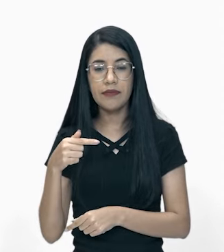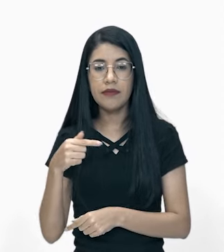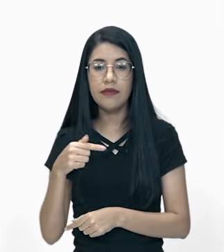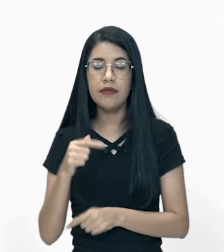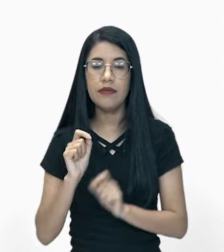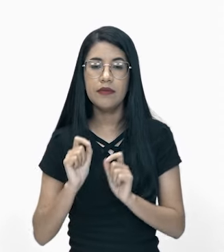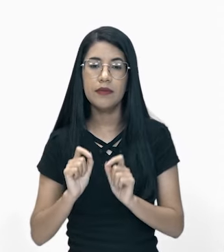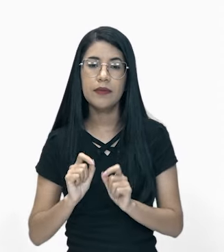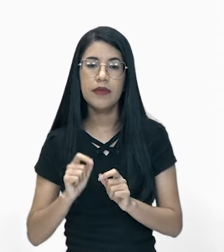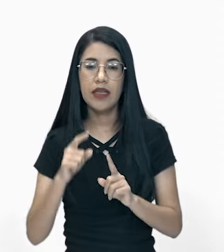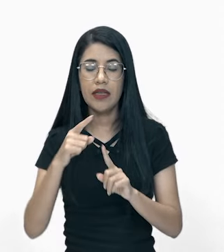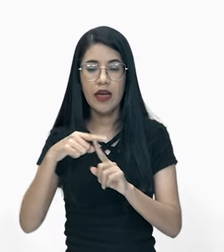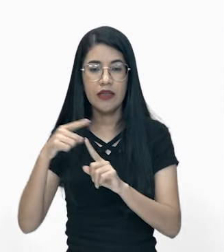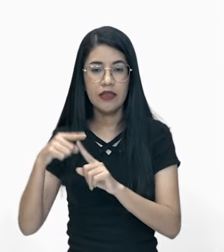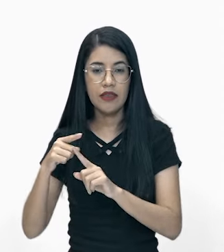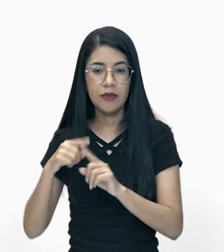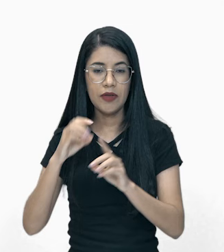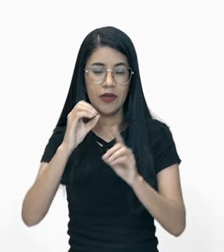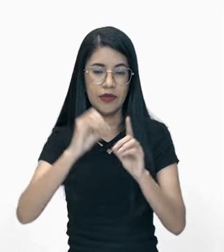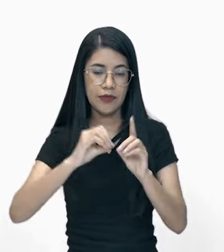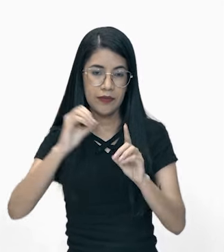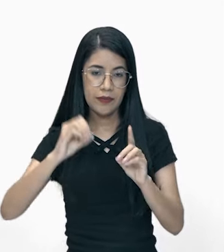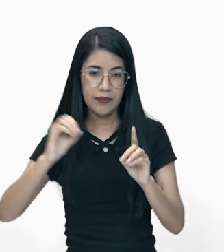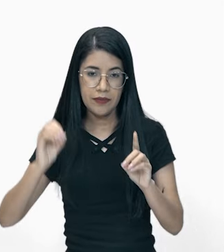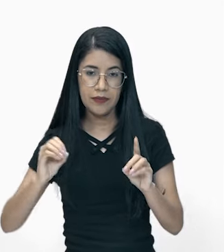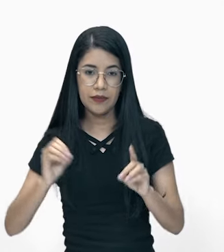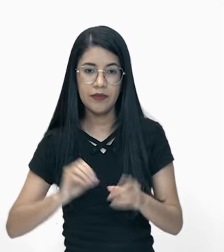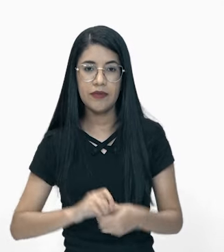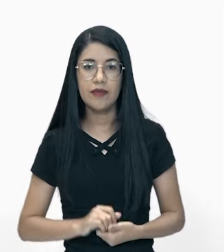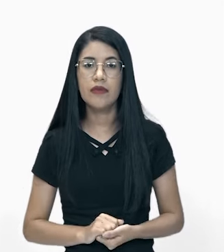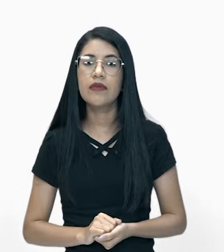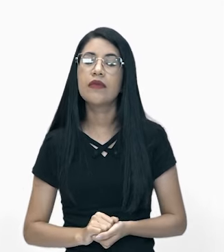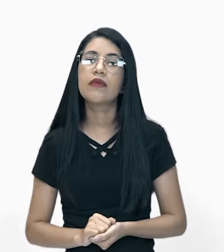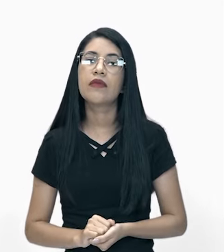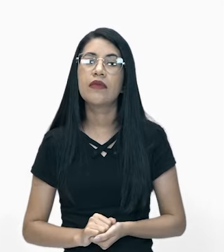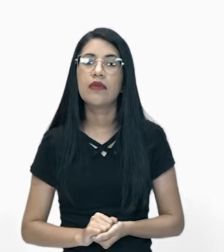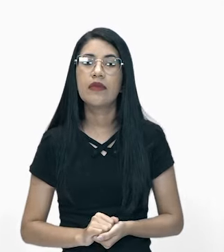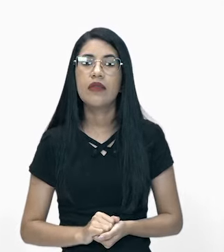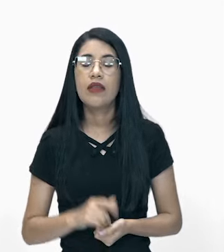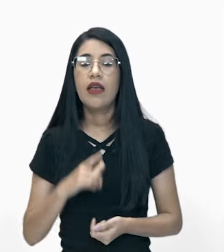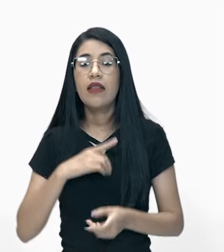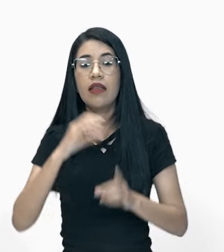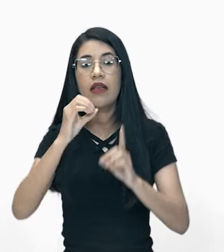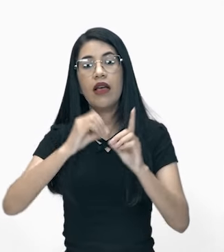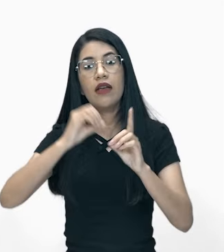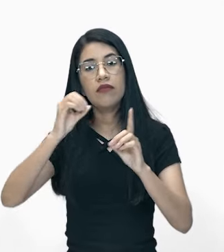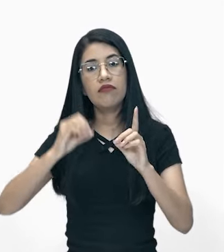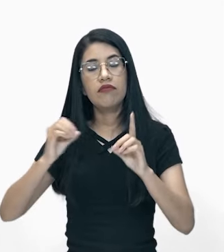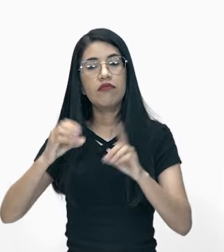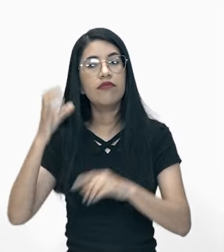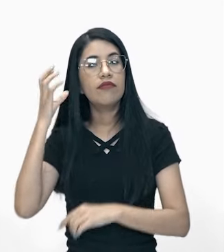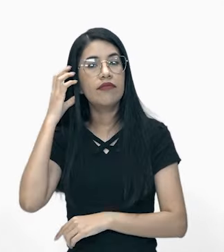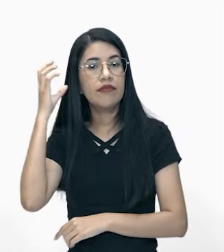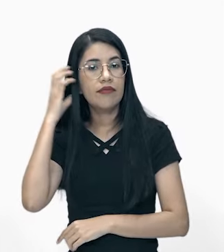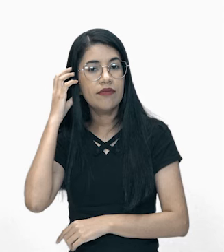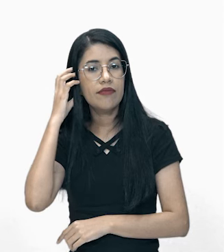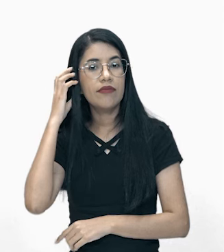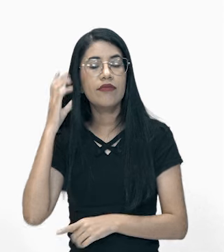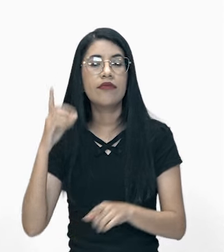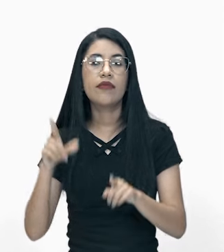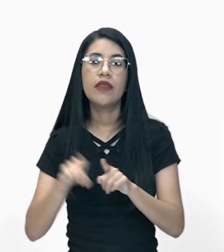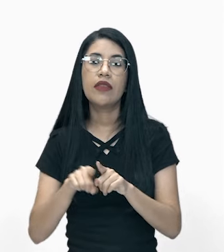os 7 tipos de ondas eletromagnéticas, eu tenho aí as ondas de rádio,